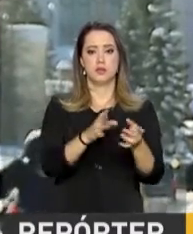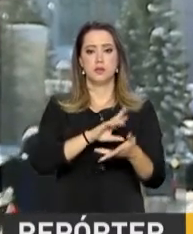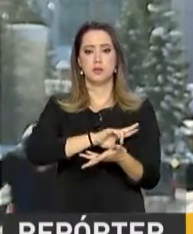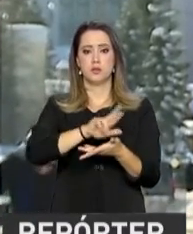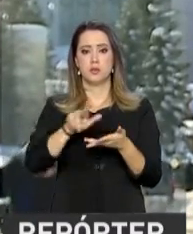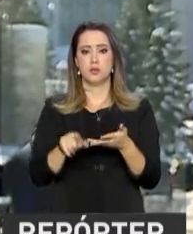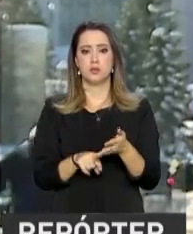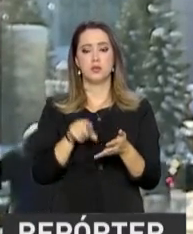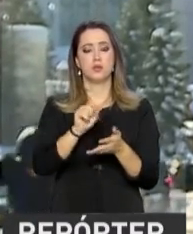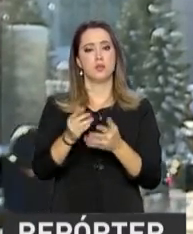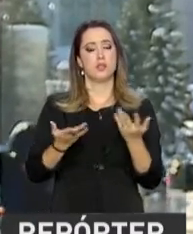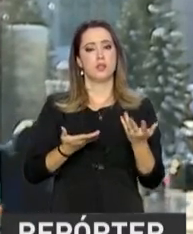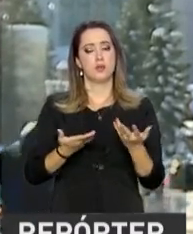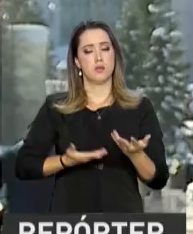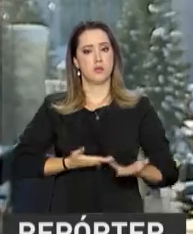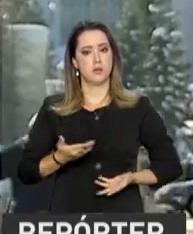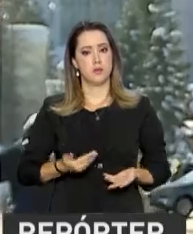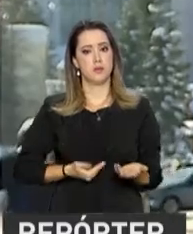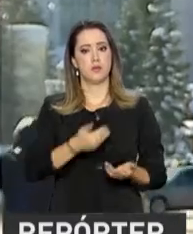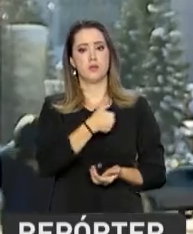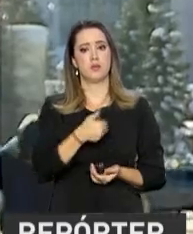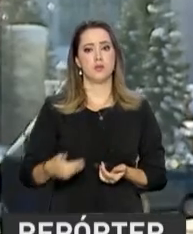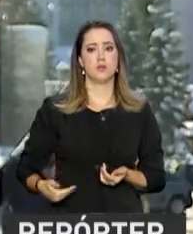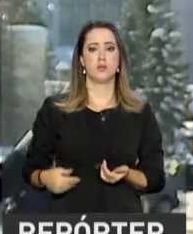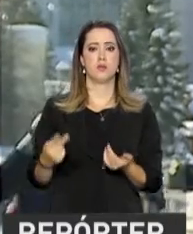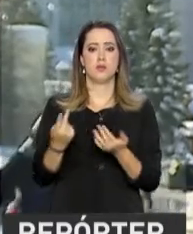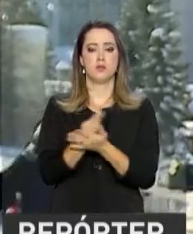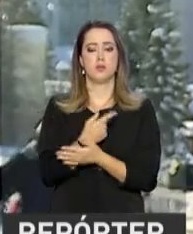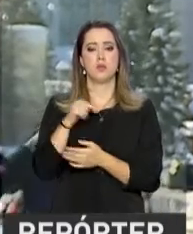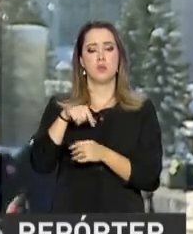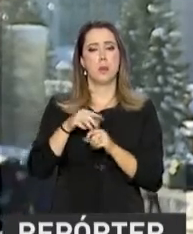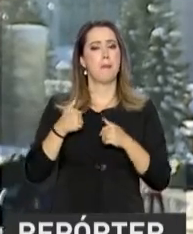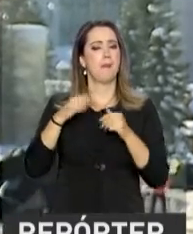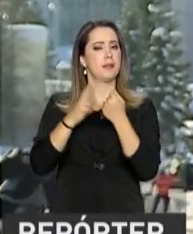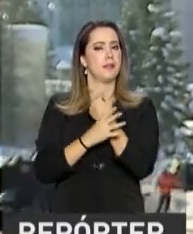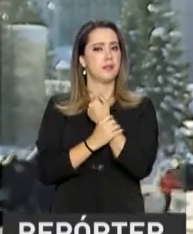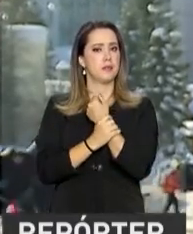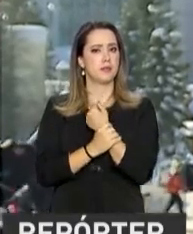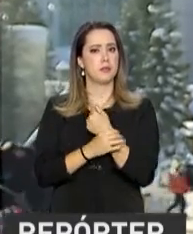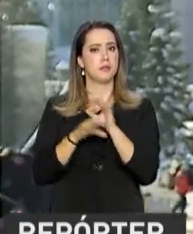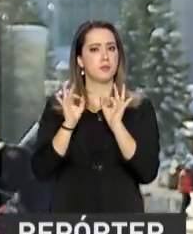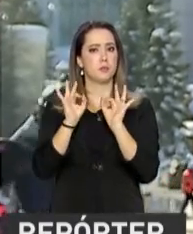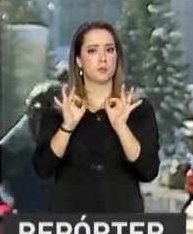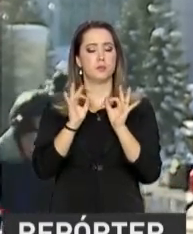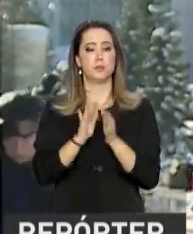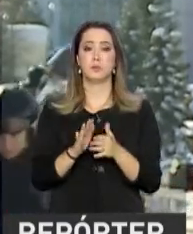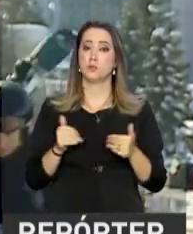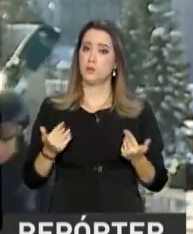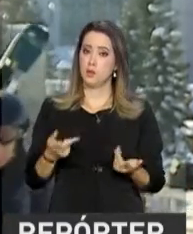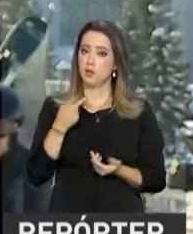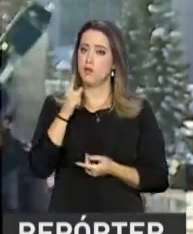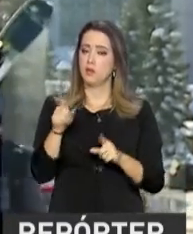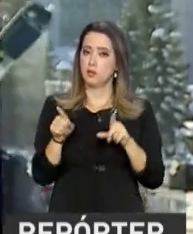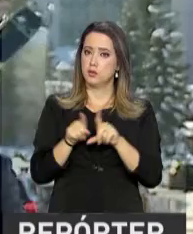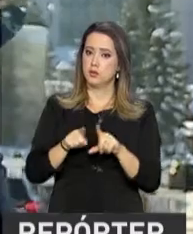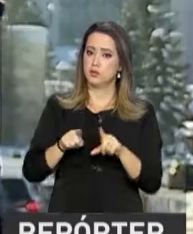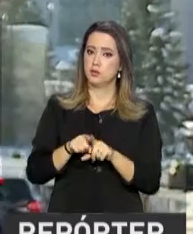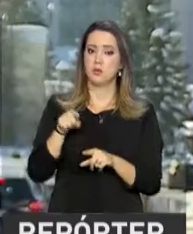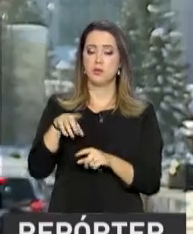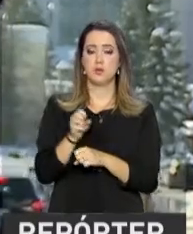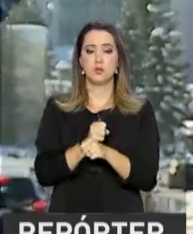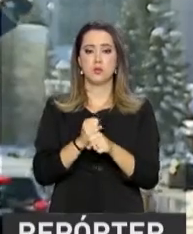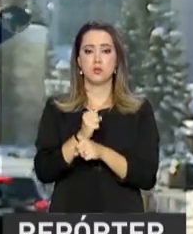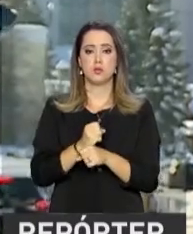e privatizações que estão sendo feitas com o modelo mais seguro e estável segundo ele neste ano